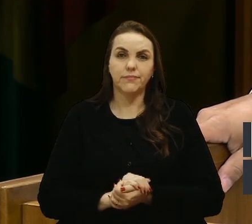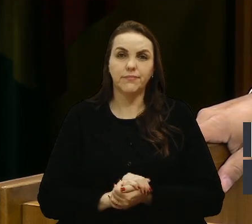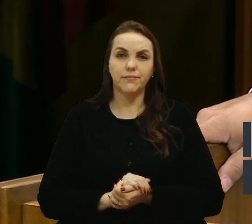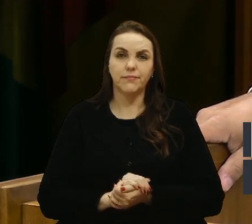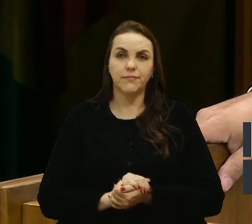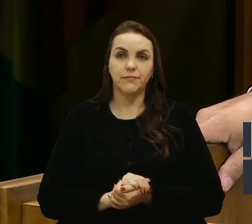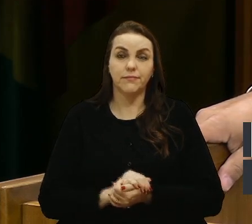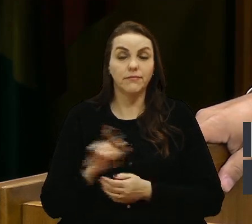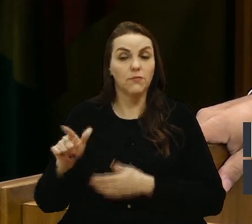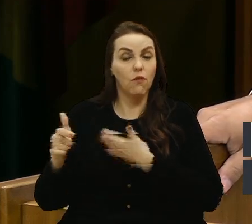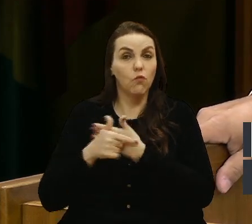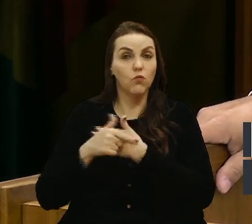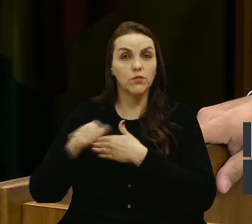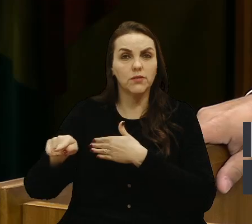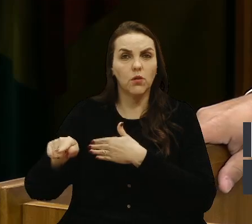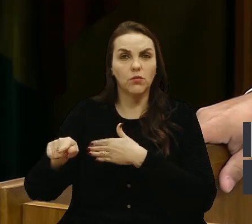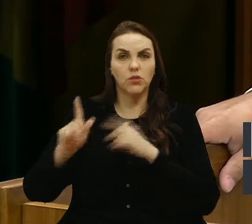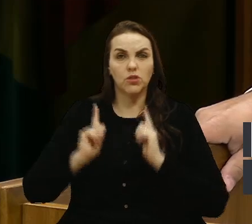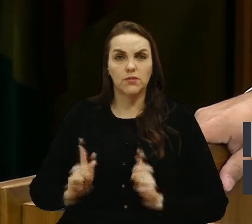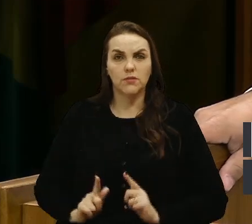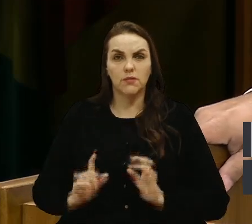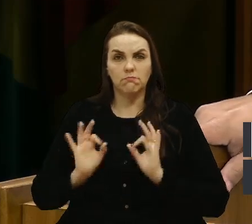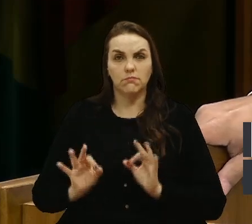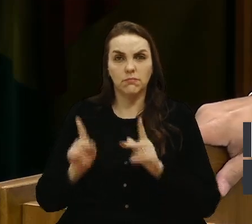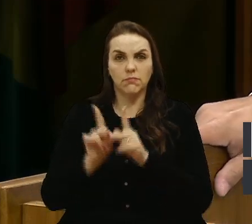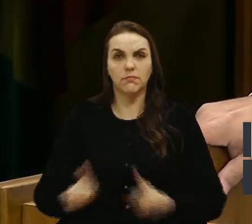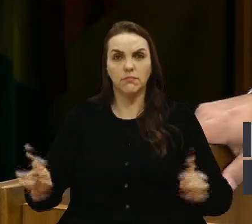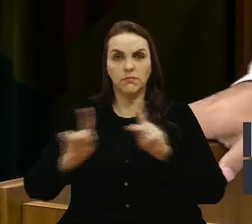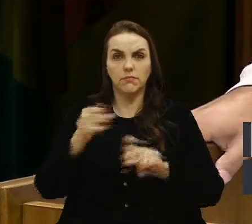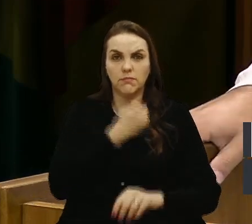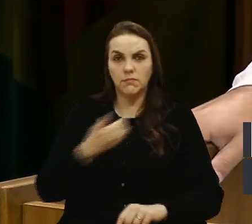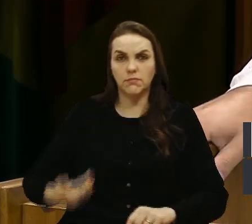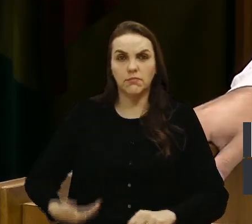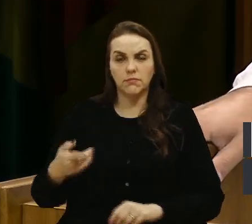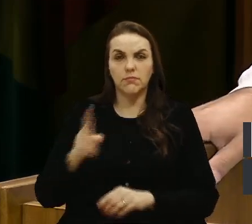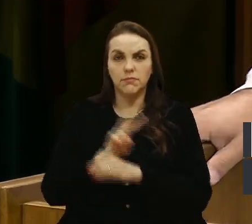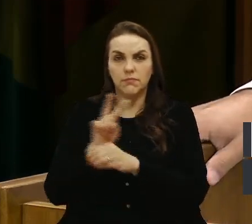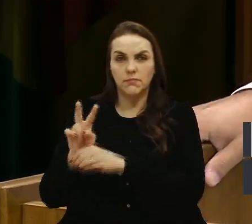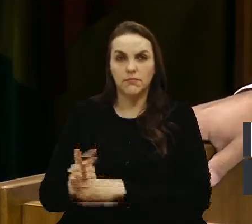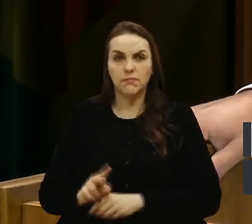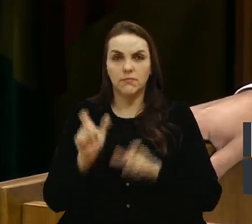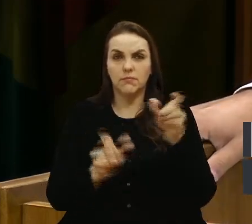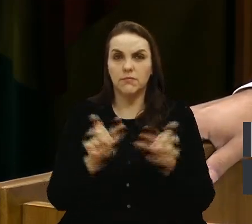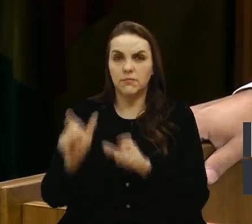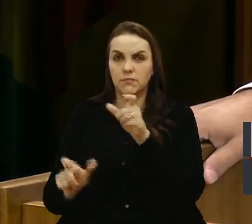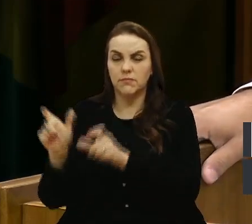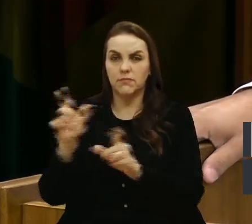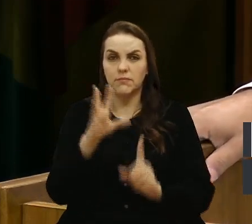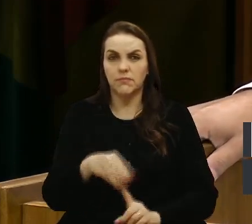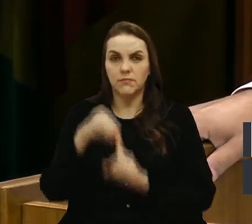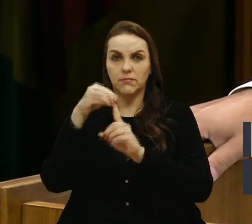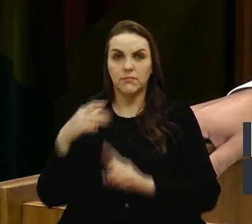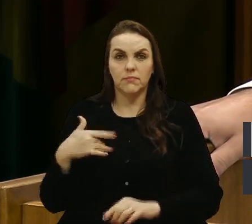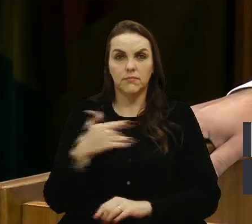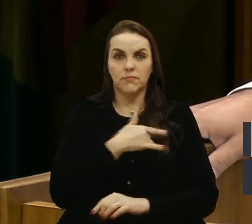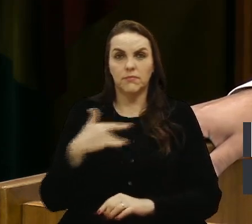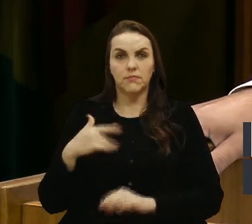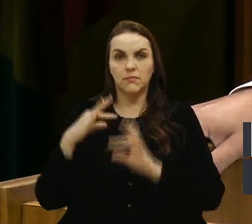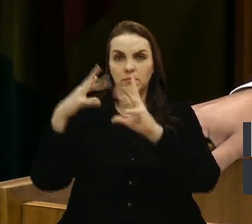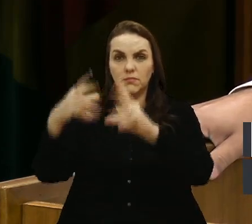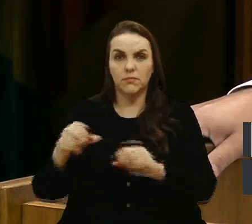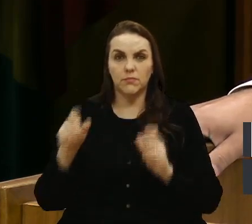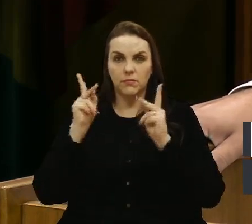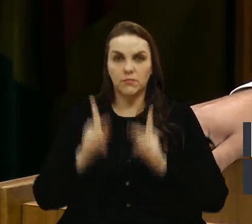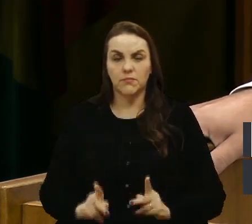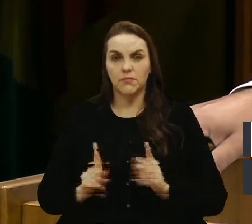Cumpram o seu papel, façam gestão pública, cuidem das pessoas, priorizem a saúde das pessoas,